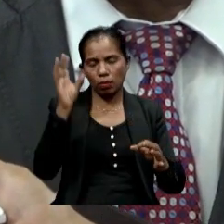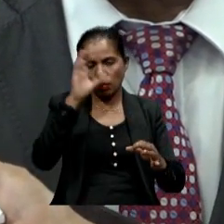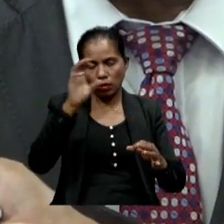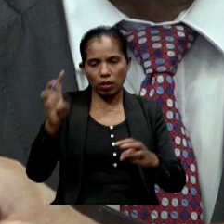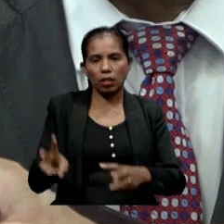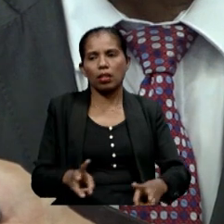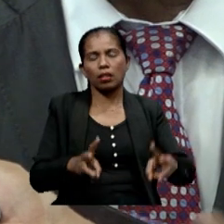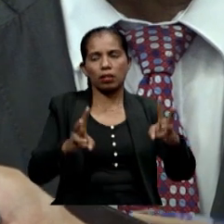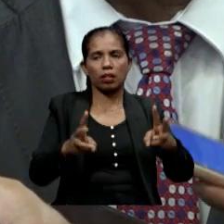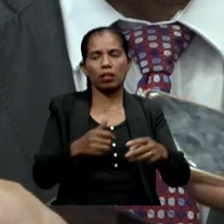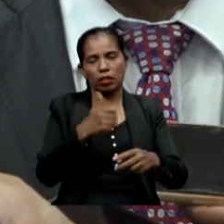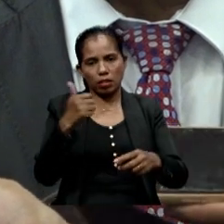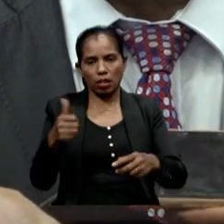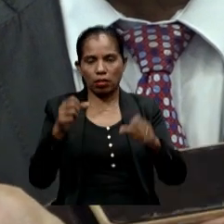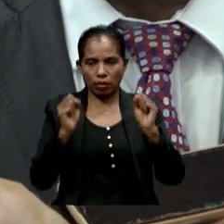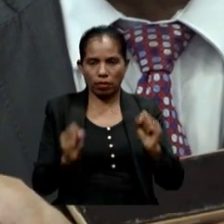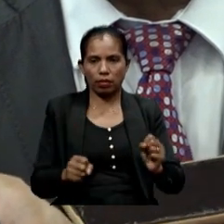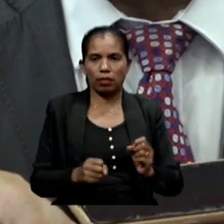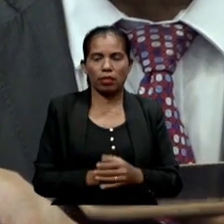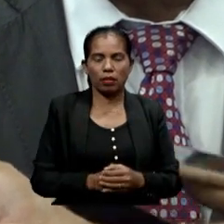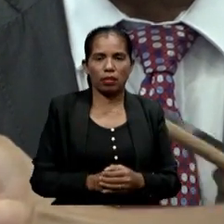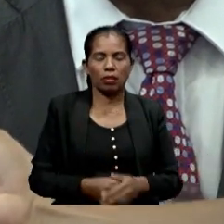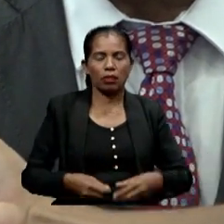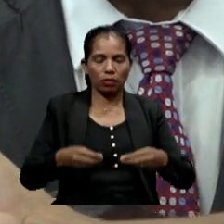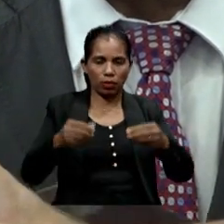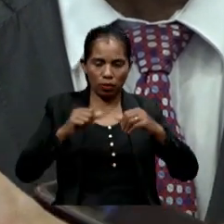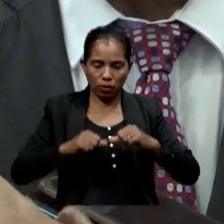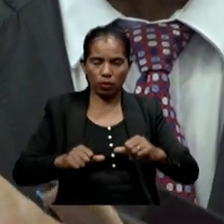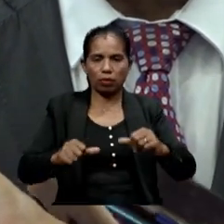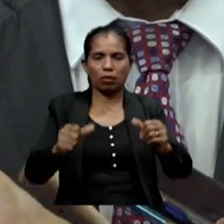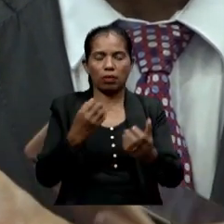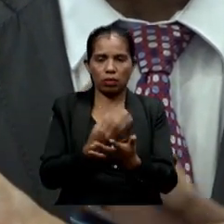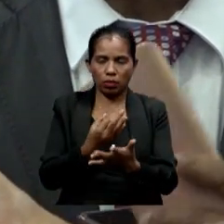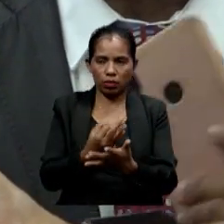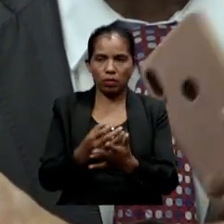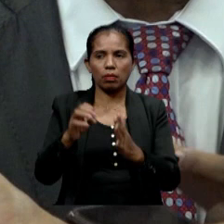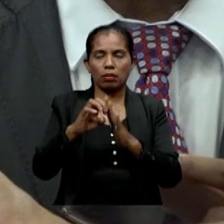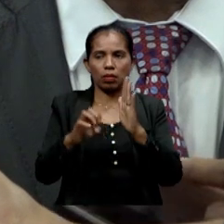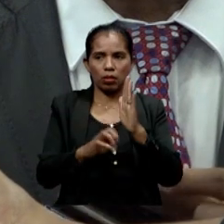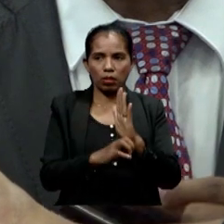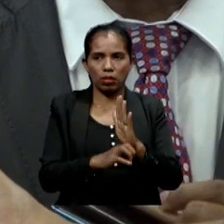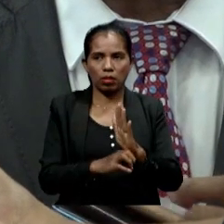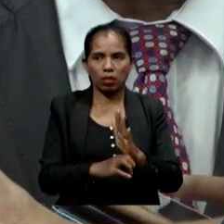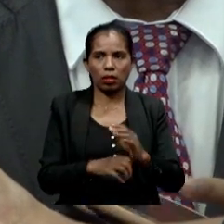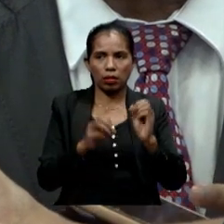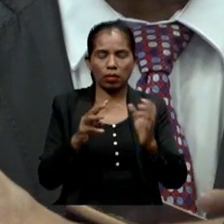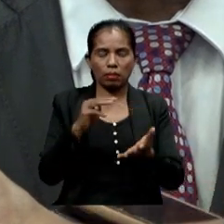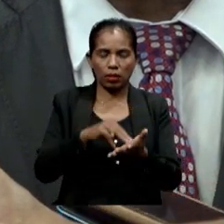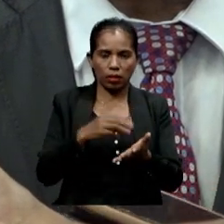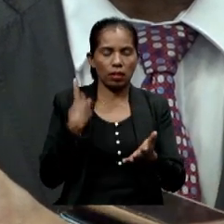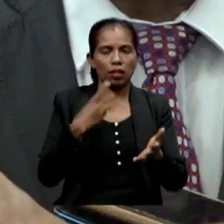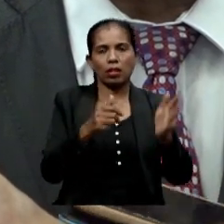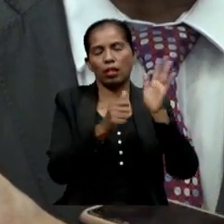kato alternativo nune bele fo continuação ba itenia financiamento ba estat idene materia sira nema wahi apresenta